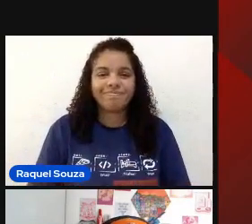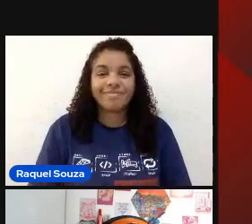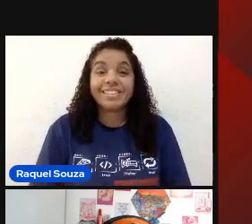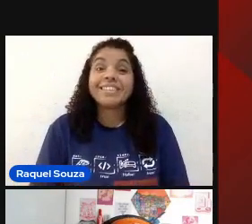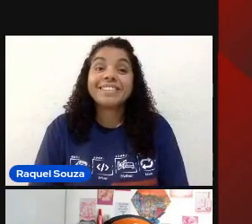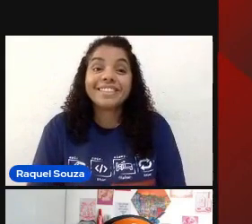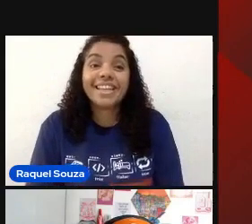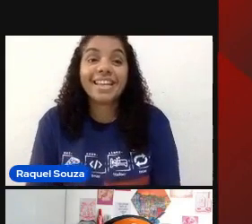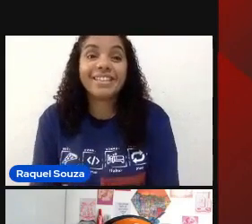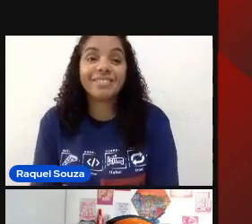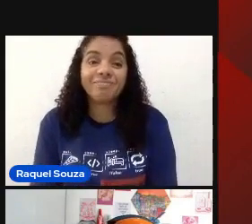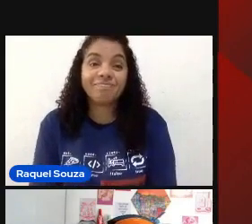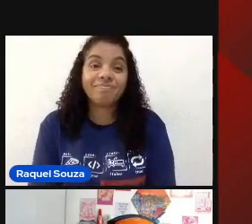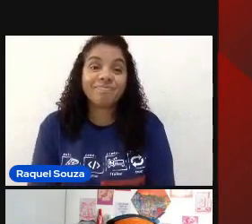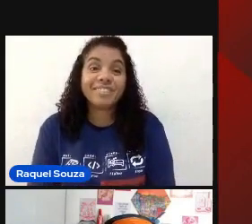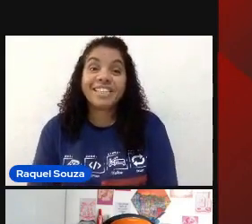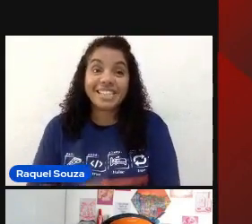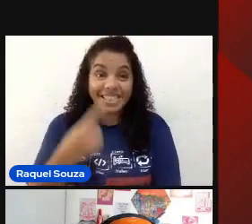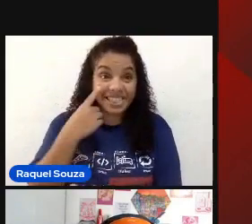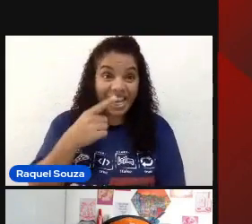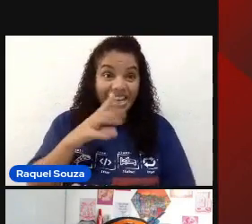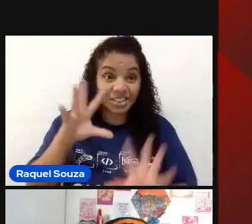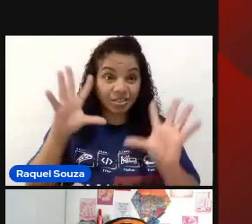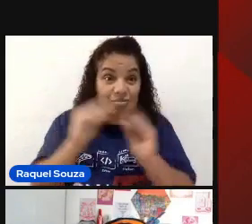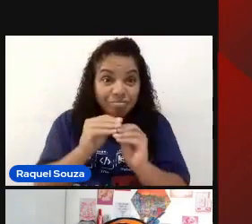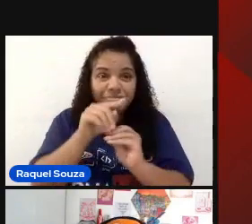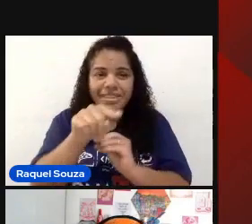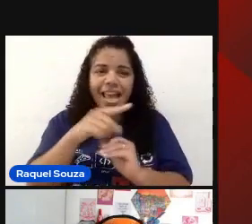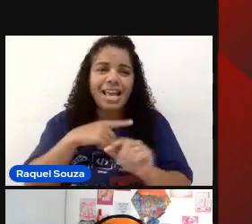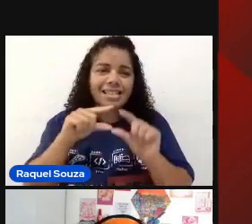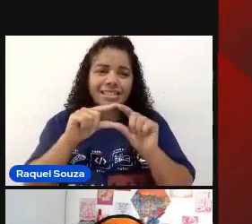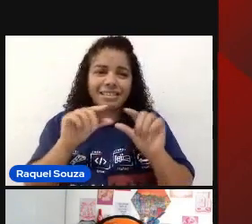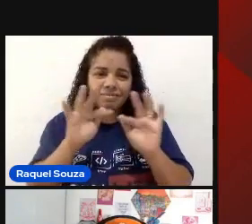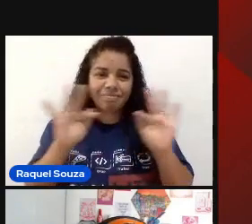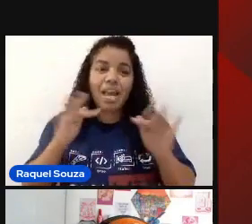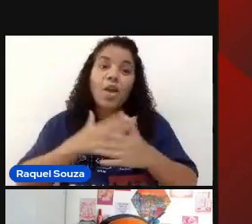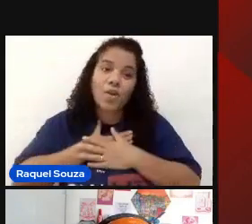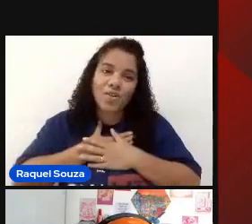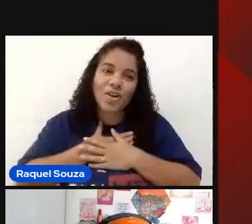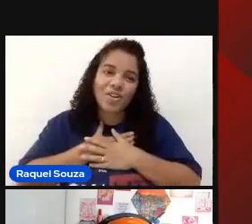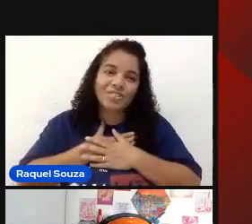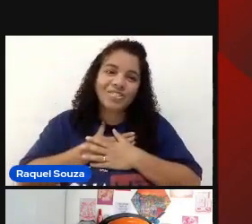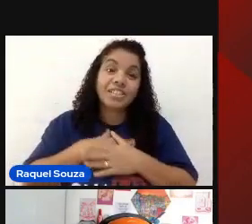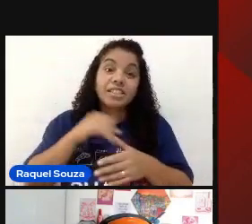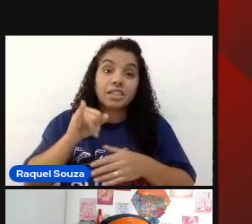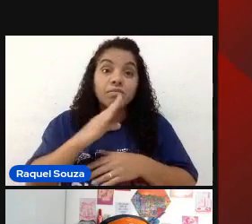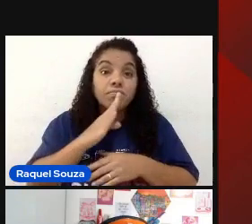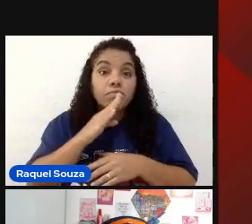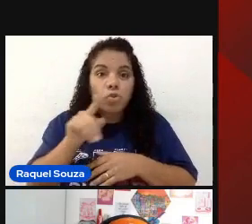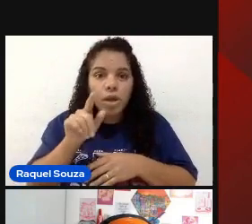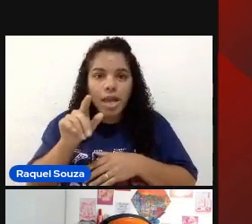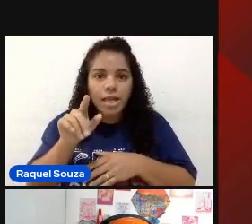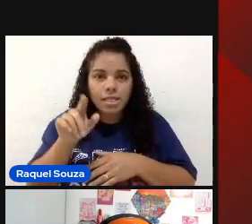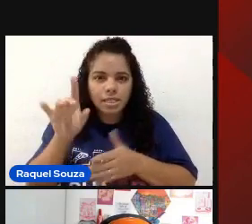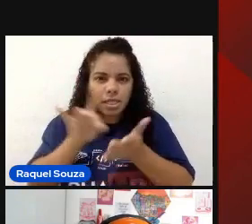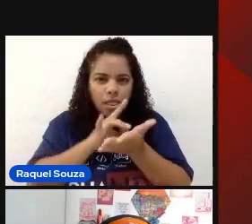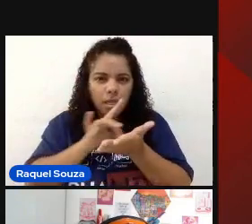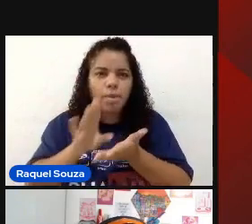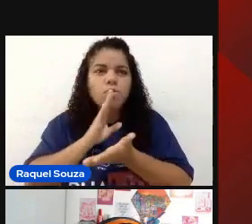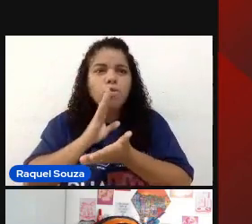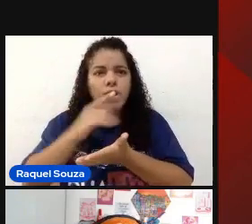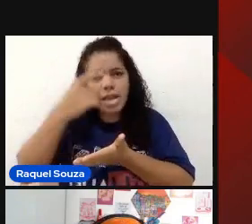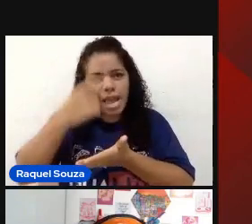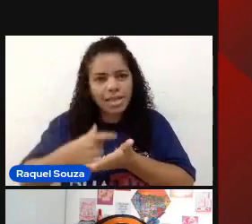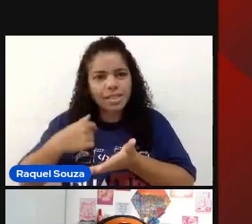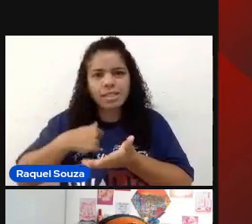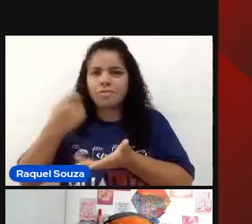aí, isso tudo culmina nessa citação que eu gosto, que é que se você conhece o inimigo e conhece a si mesmo, você não